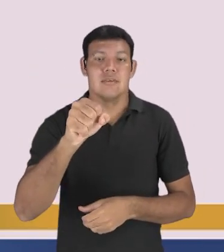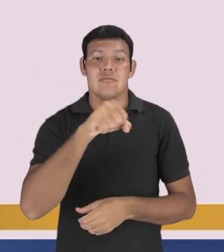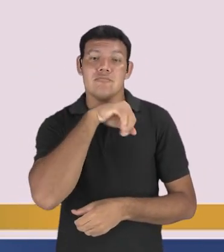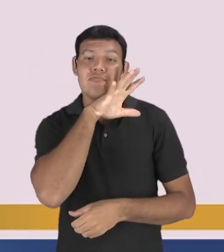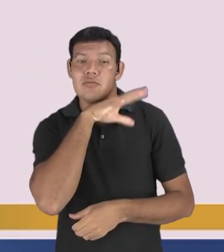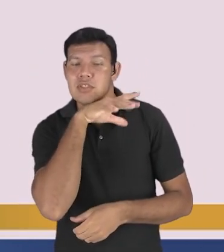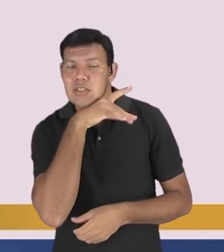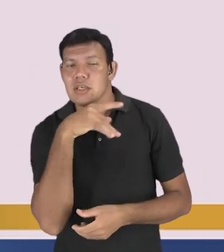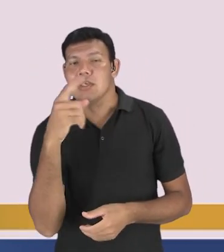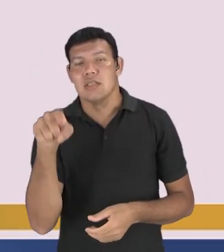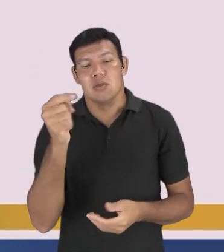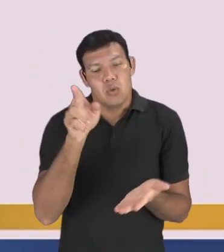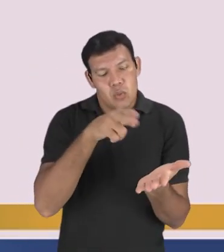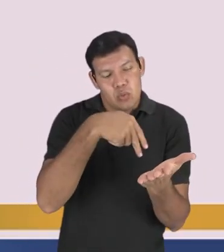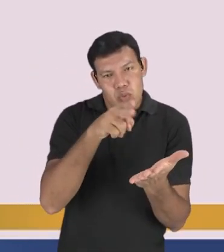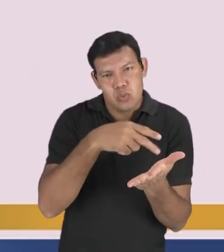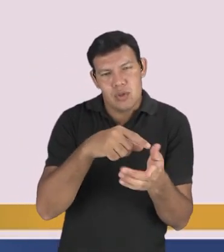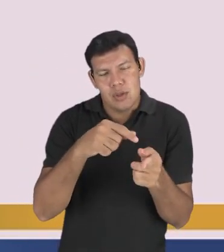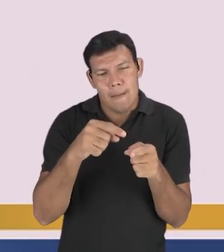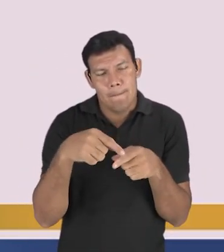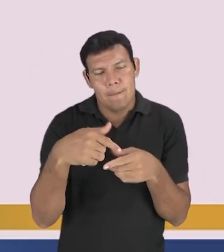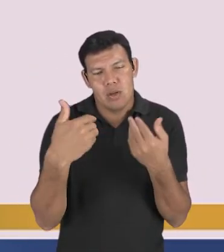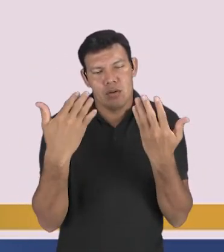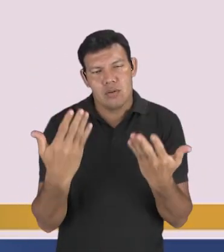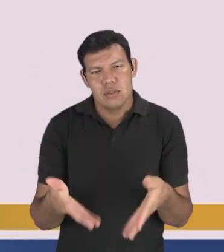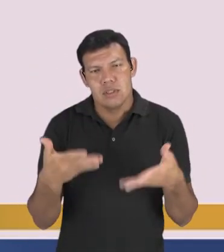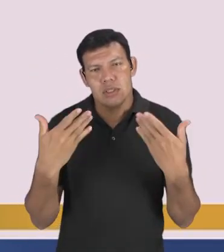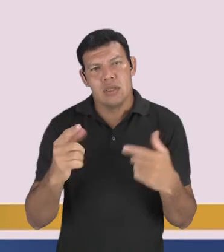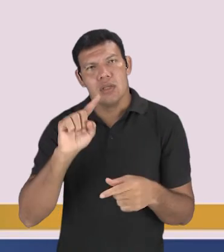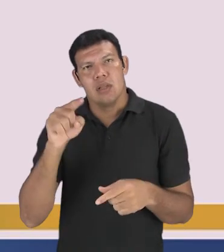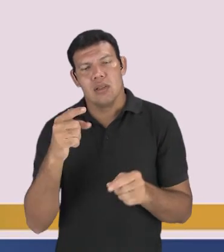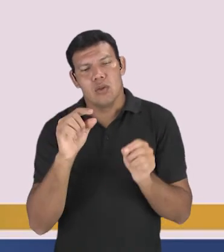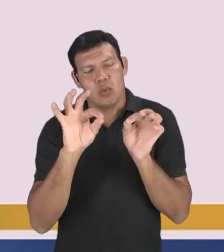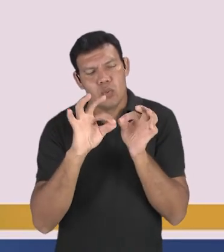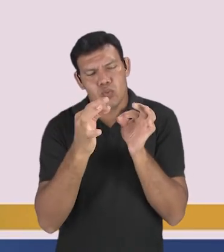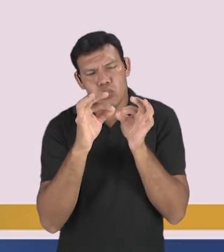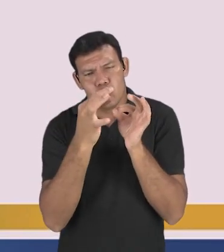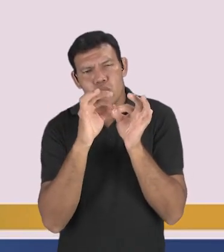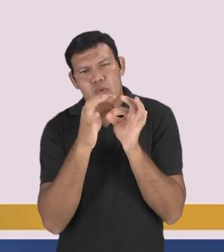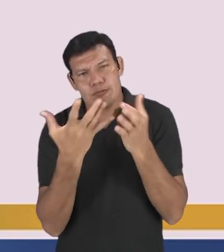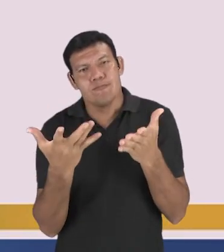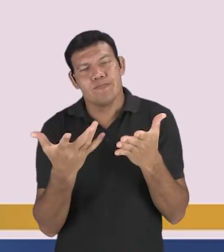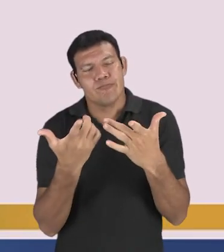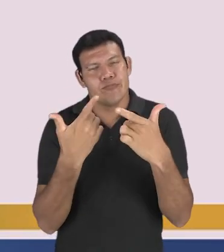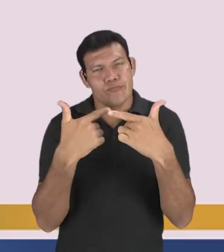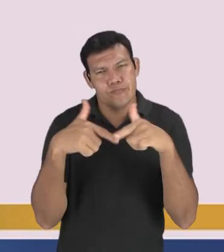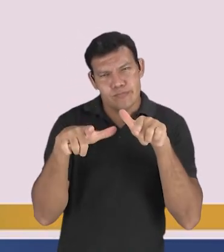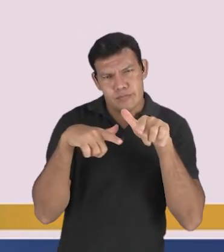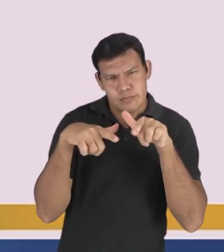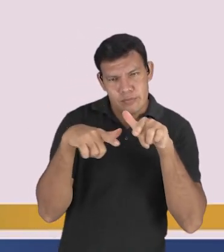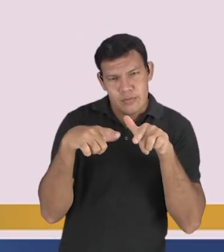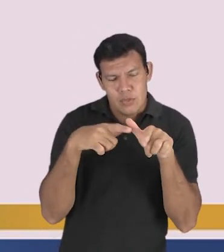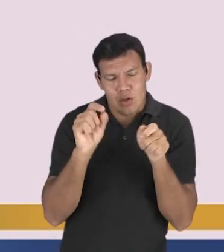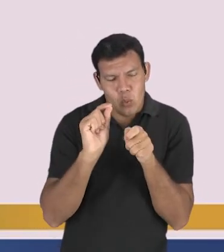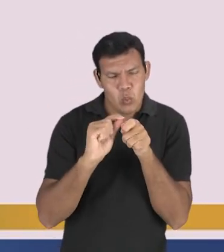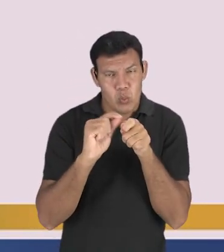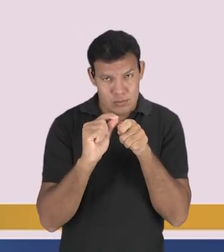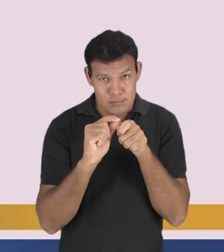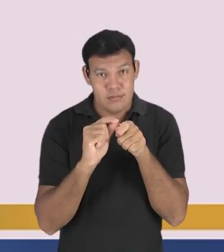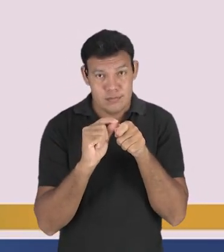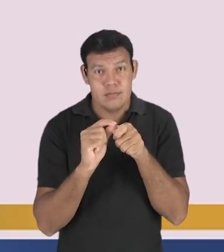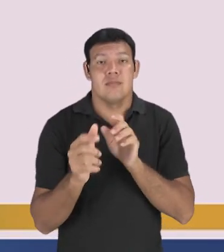a pintura corporal, que é outra coisa bem característica dos índios. Geralmente são as mulheres que fazem as